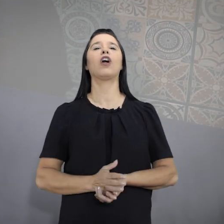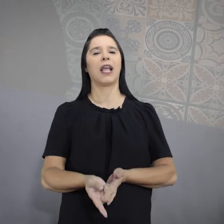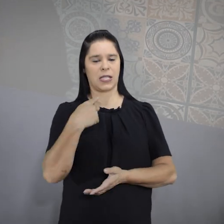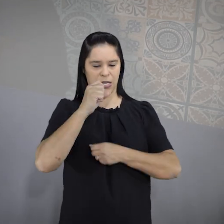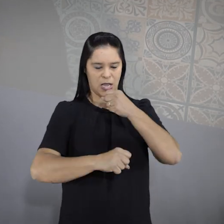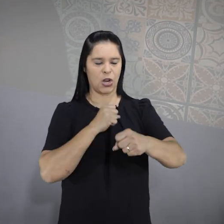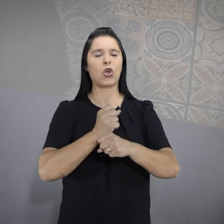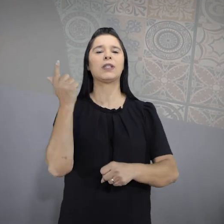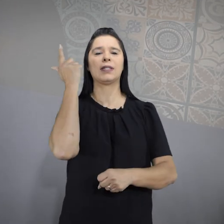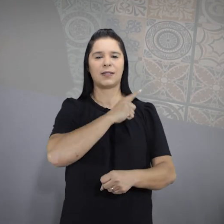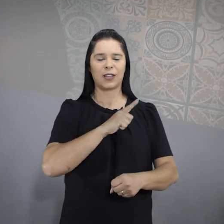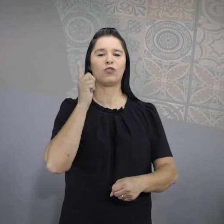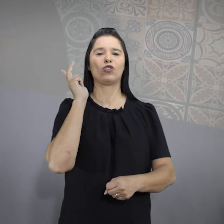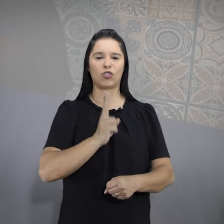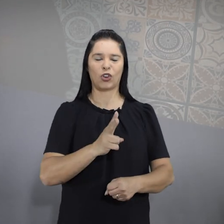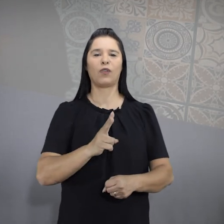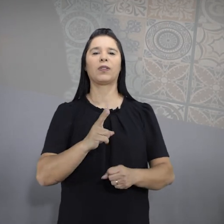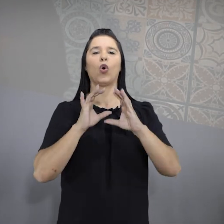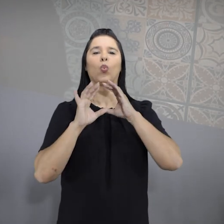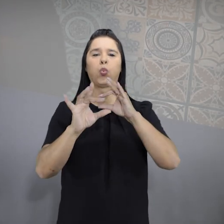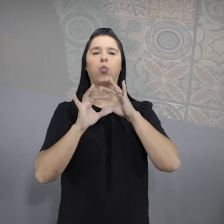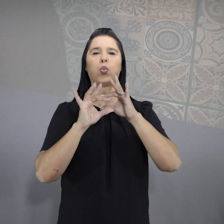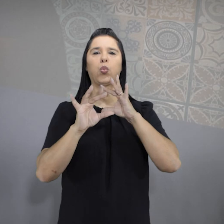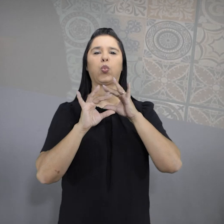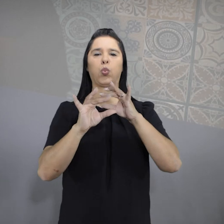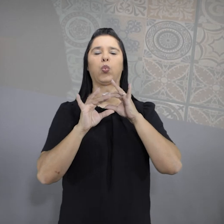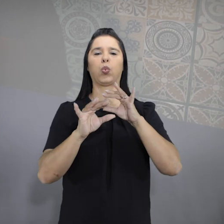esse ano. Então vinha um instrumento de sopro para fazer essa